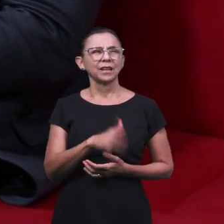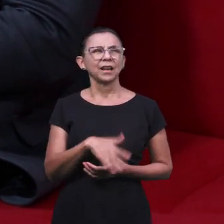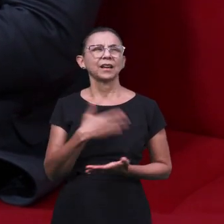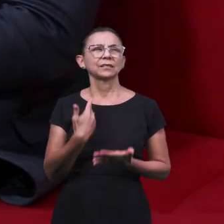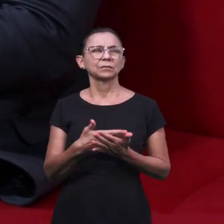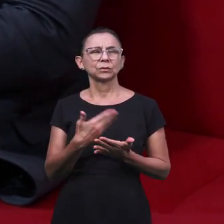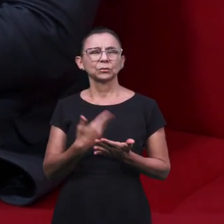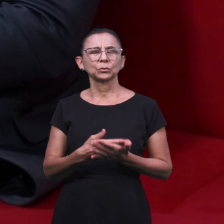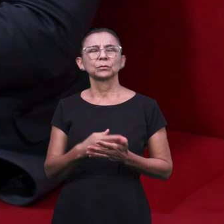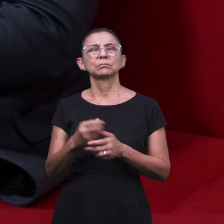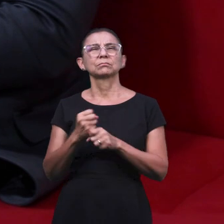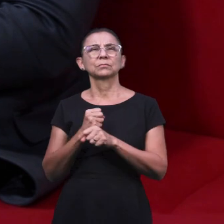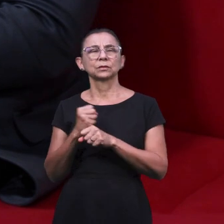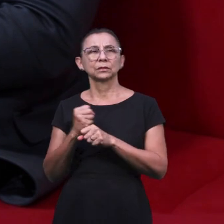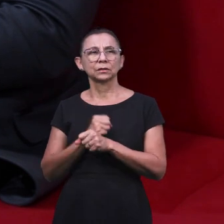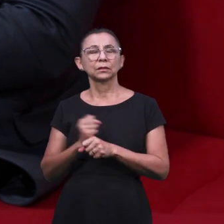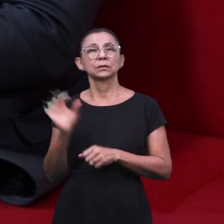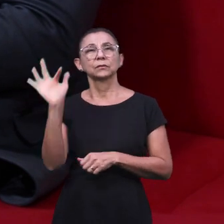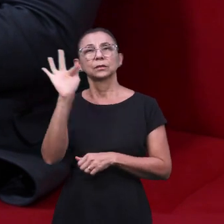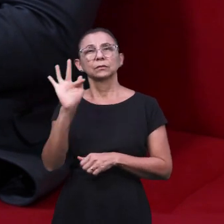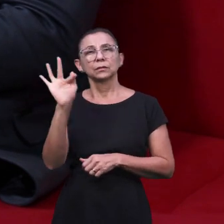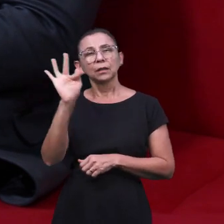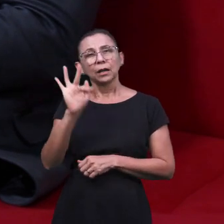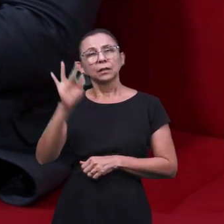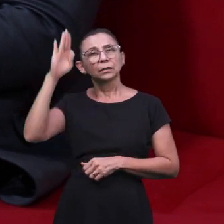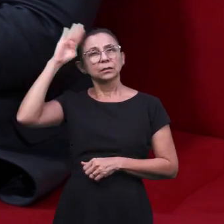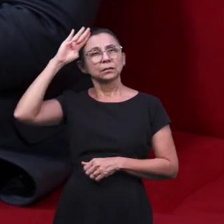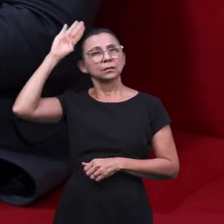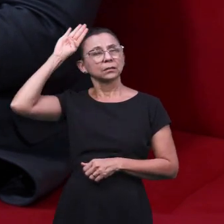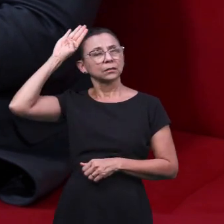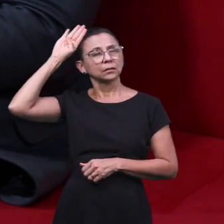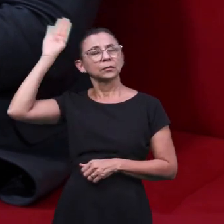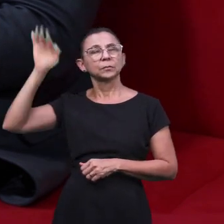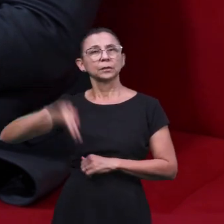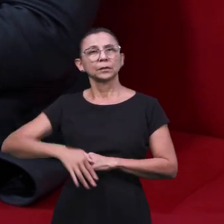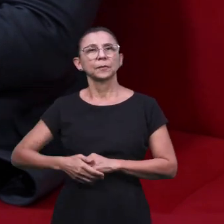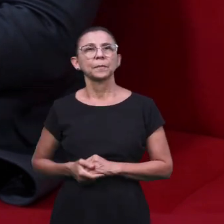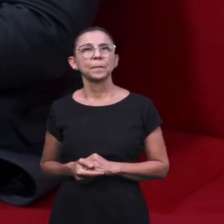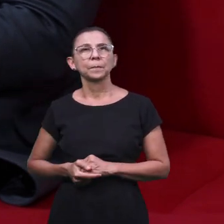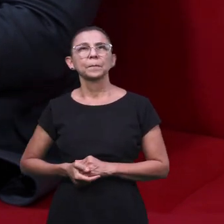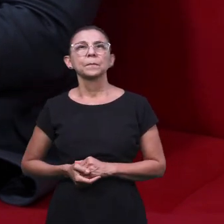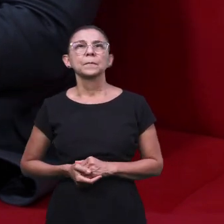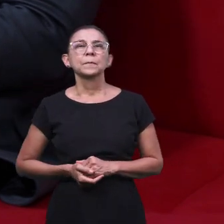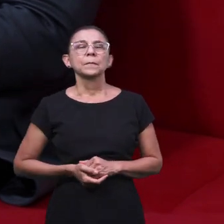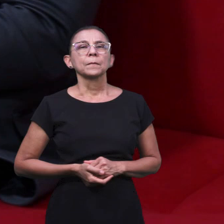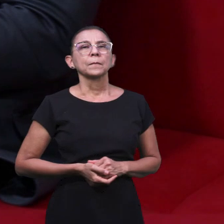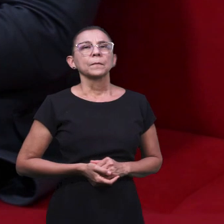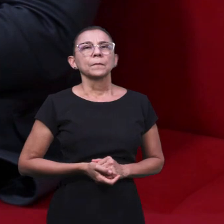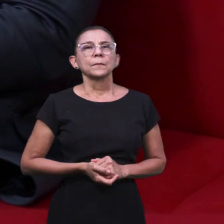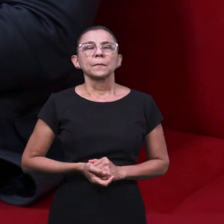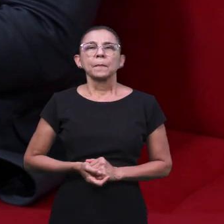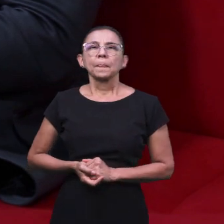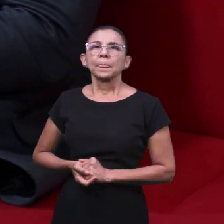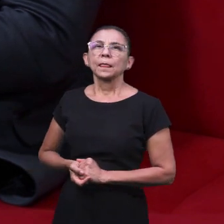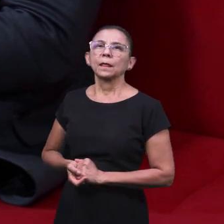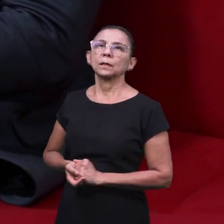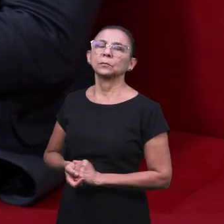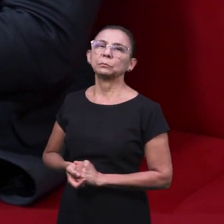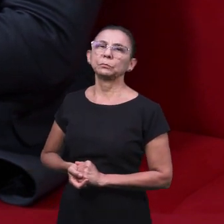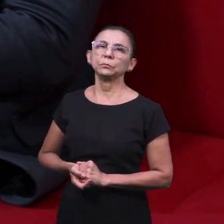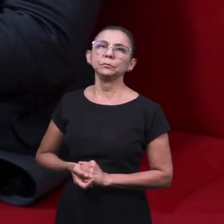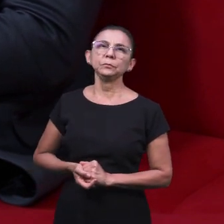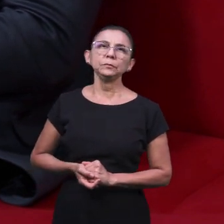mais. Qual o diferencial que você traz da